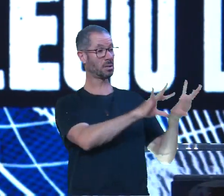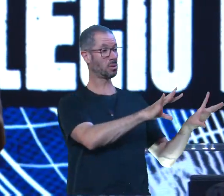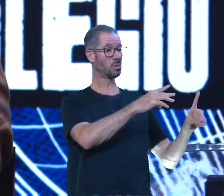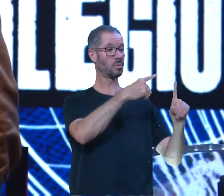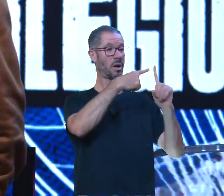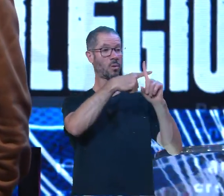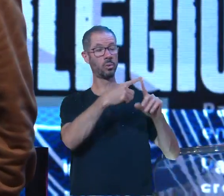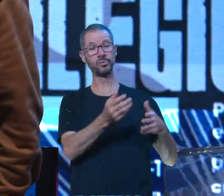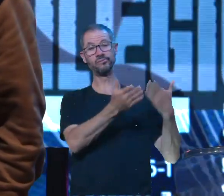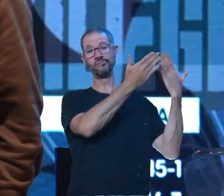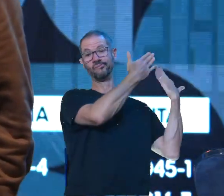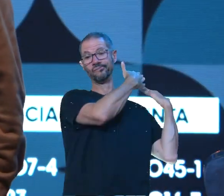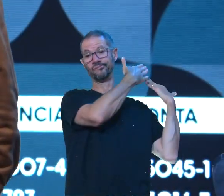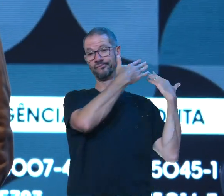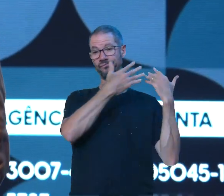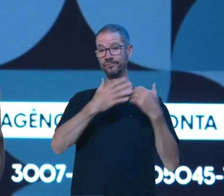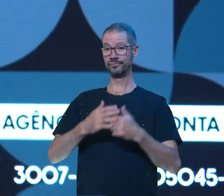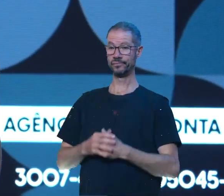lá para trás.